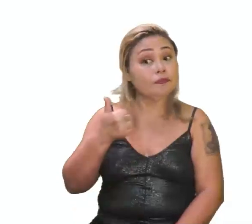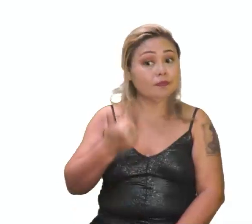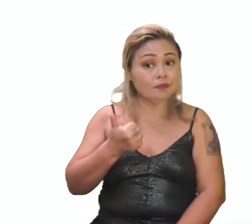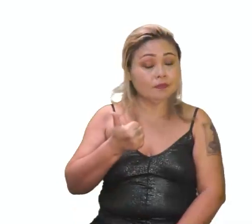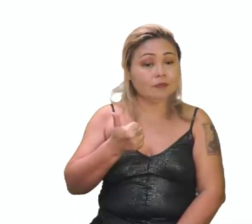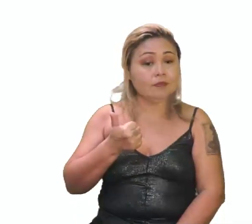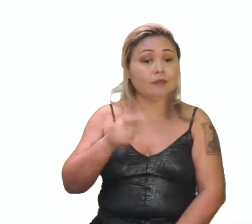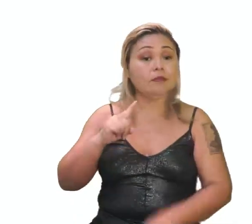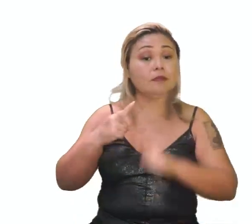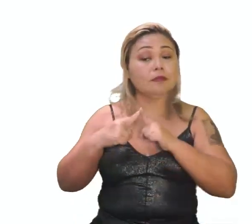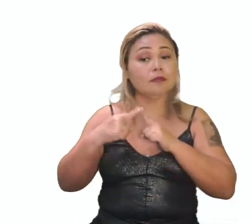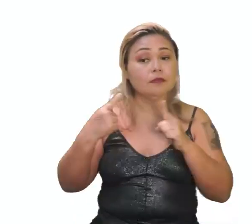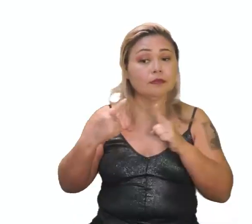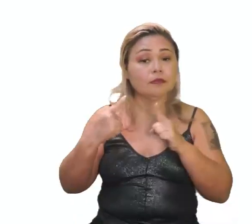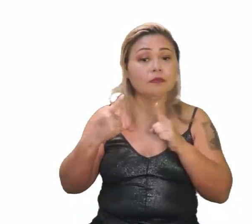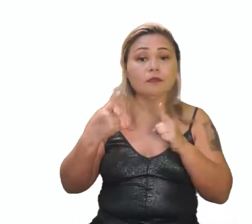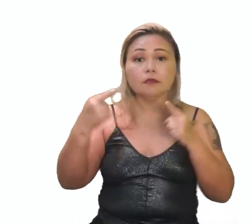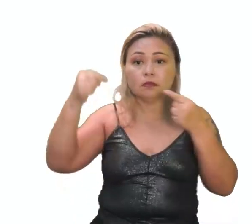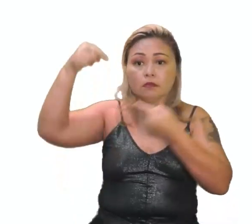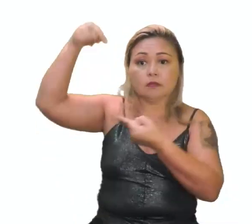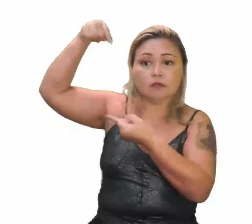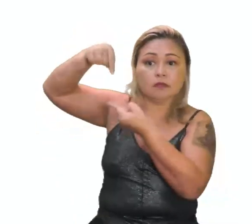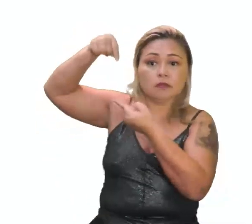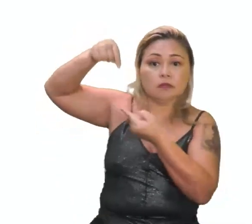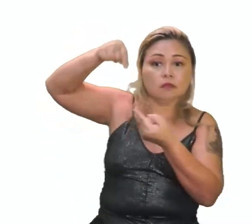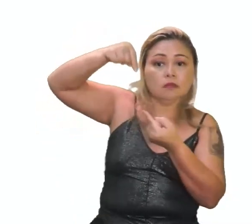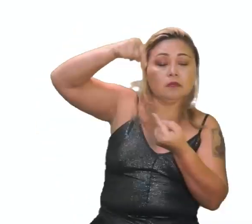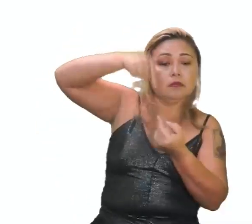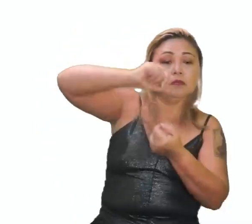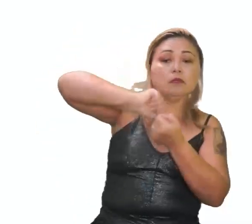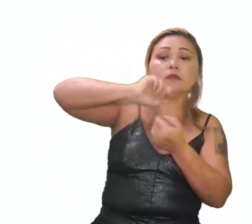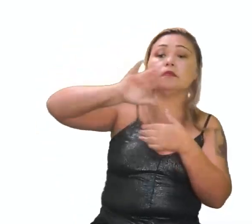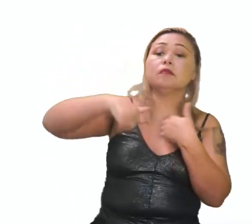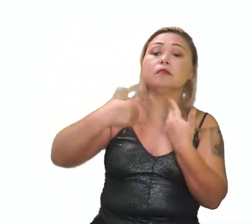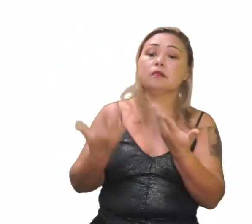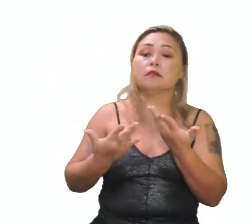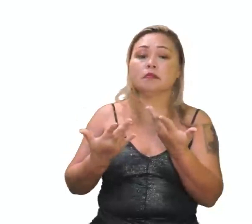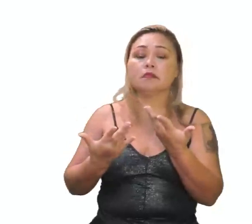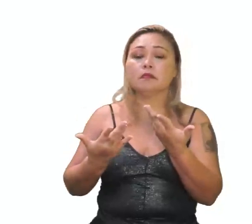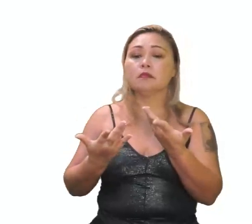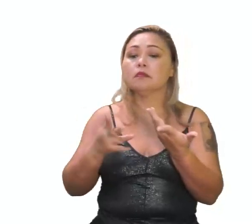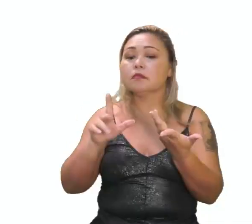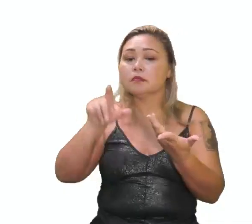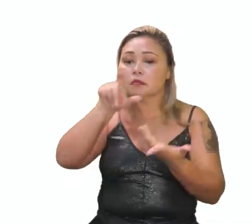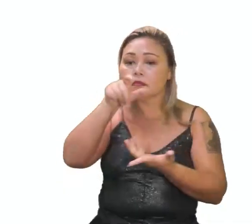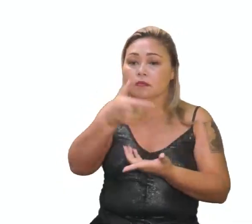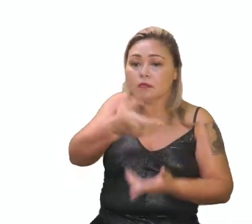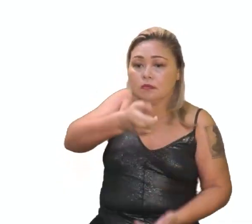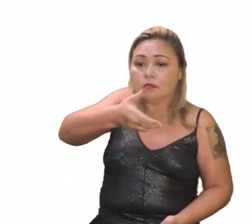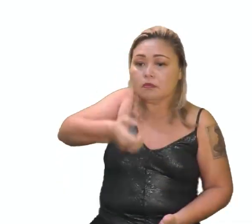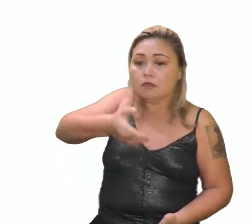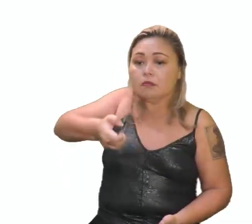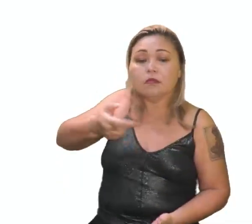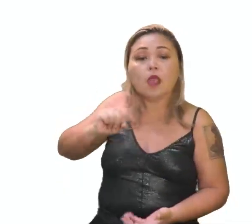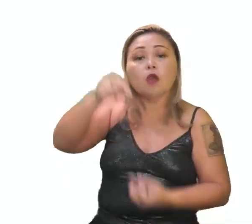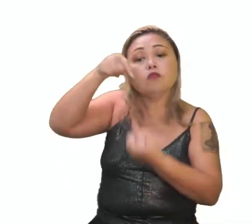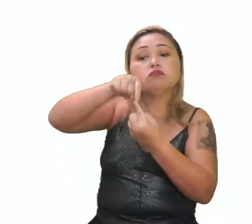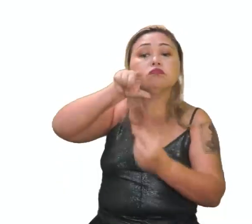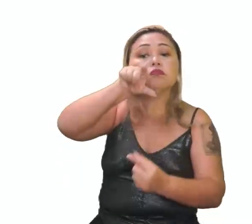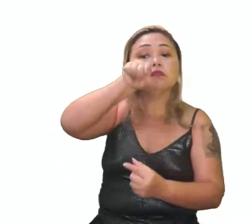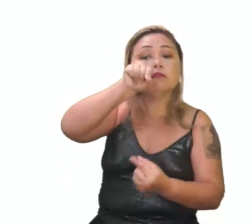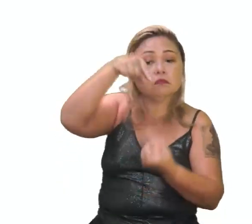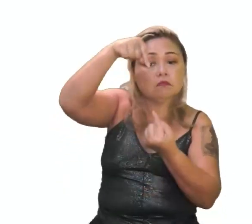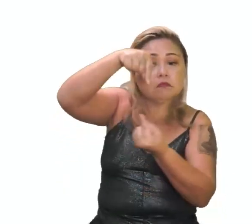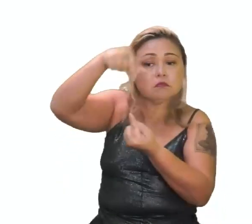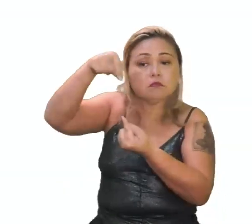tá? Mas então ele fez essas correlações aí com, né, esses alicates e o tipo de bico